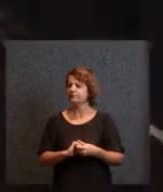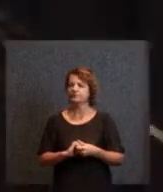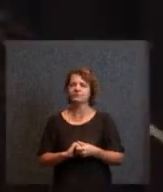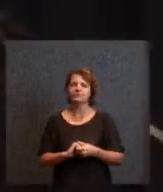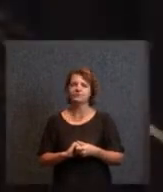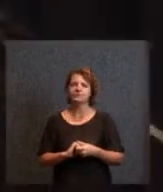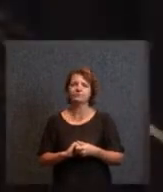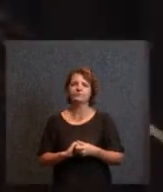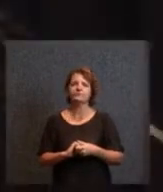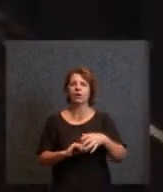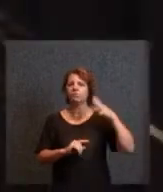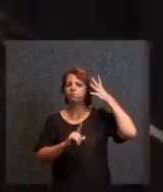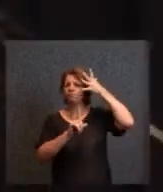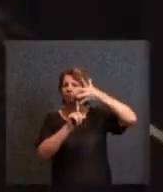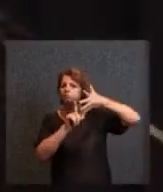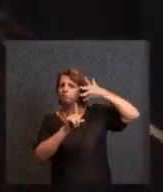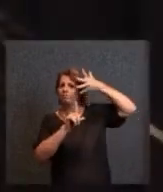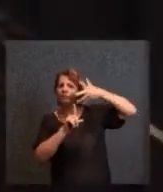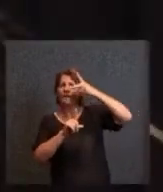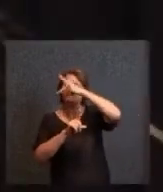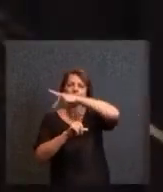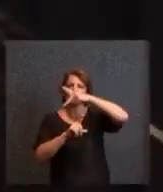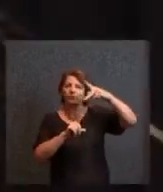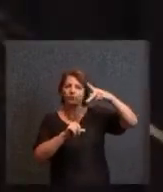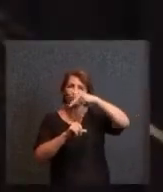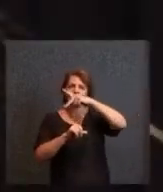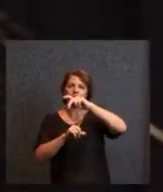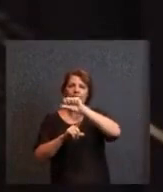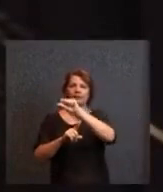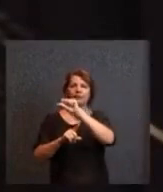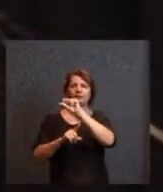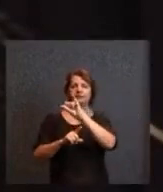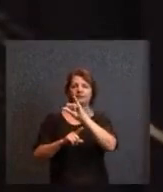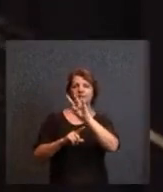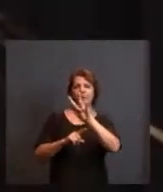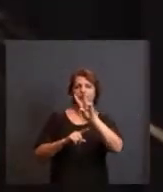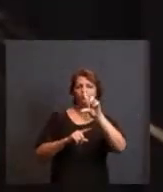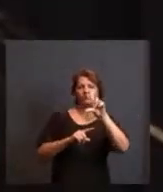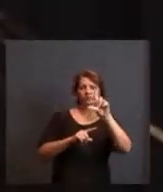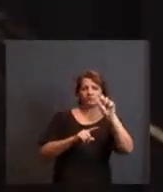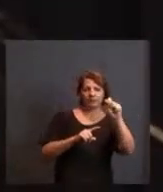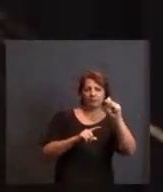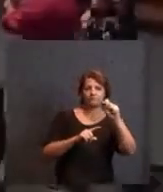A palestrante, professora Silvia Maria Monteiro Lima Vieira.